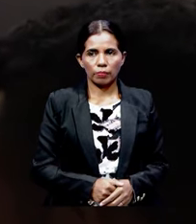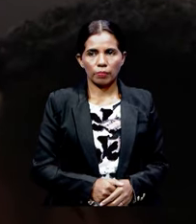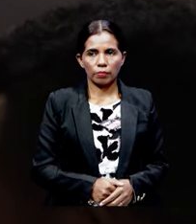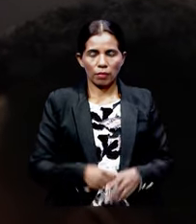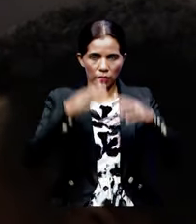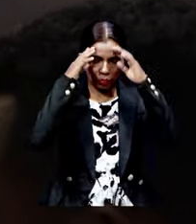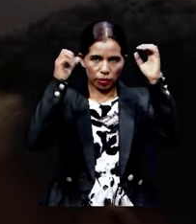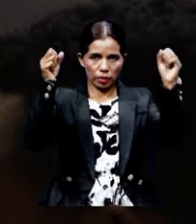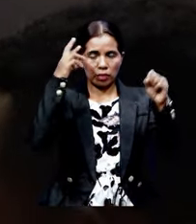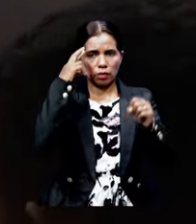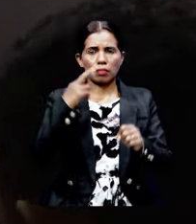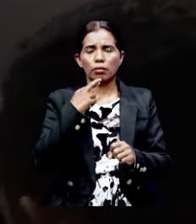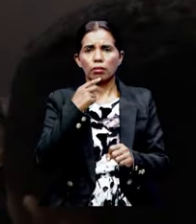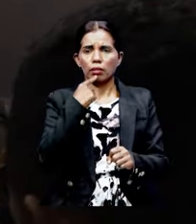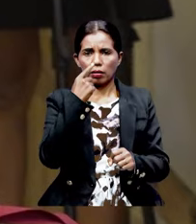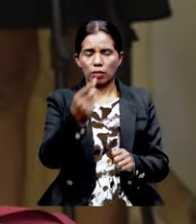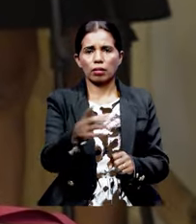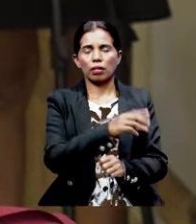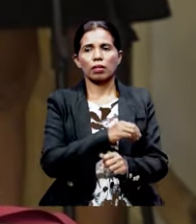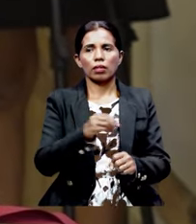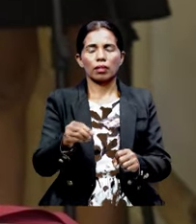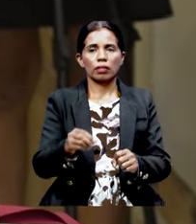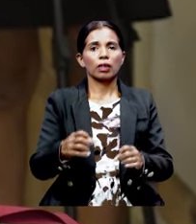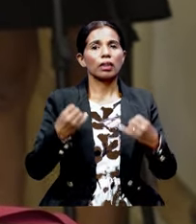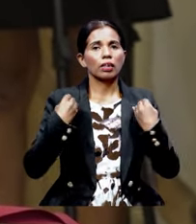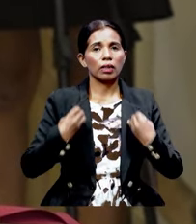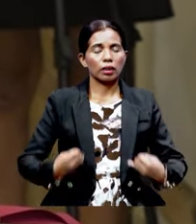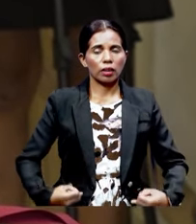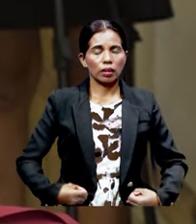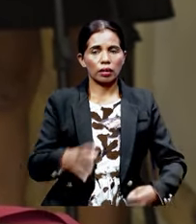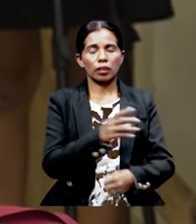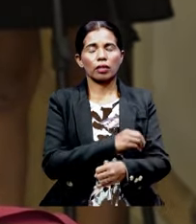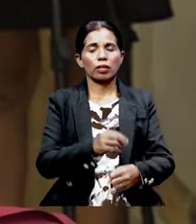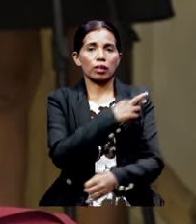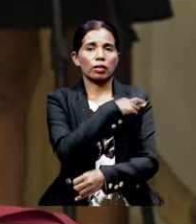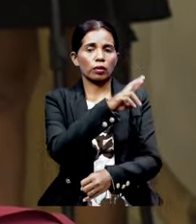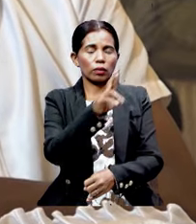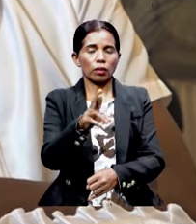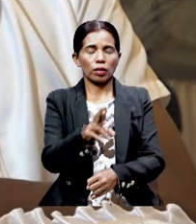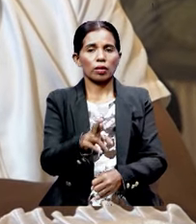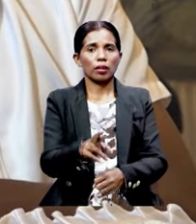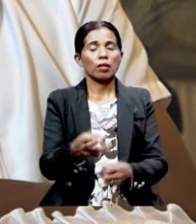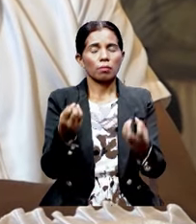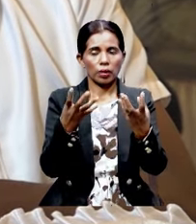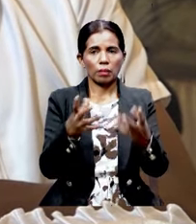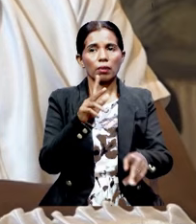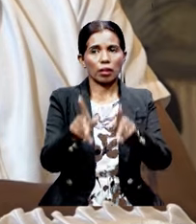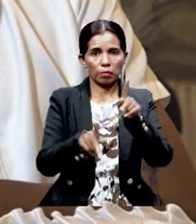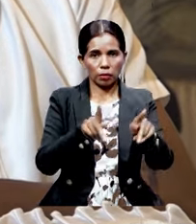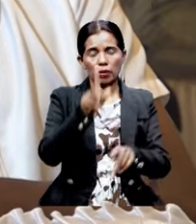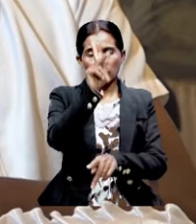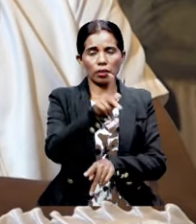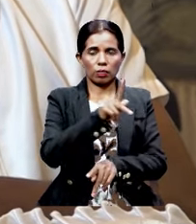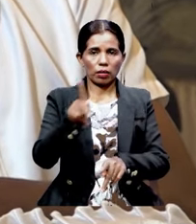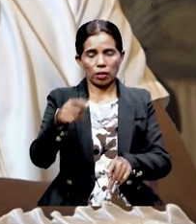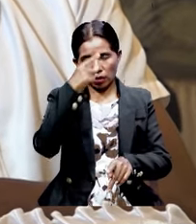Presidente da República Ziramzorta Teten, identidade religiosa da NB Forte no Metin Liu e Timor um catolicismo, também a